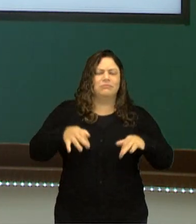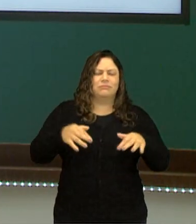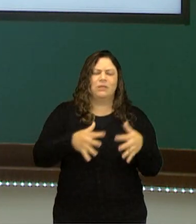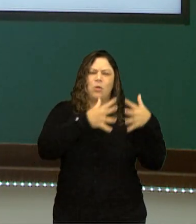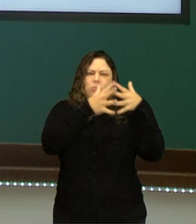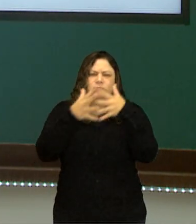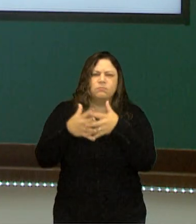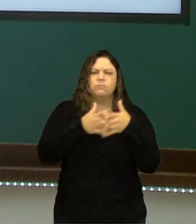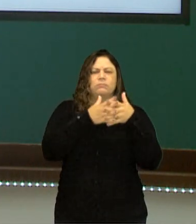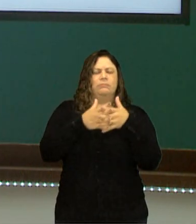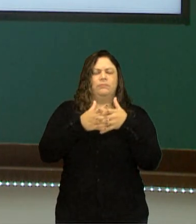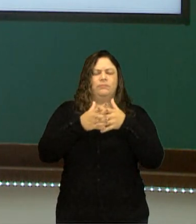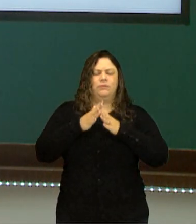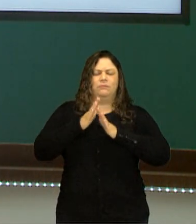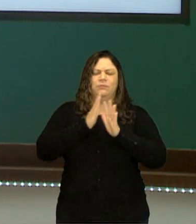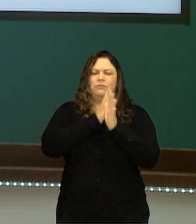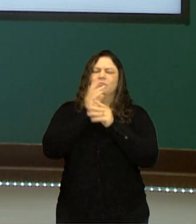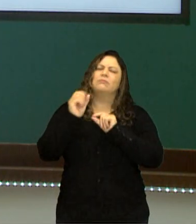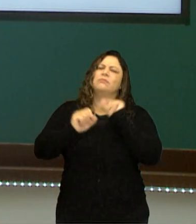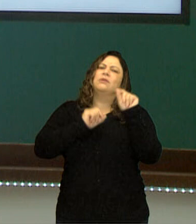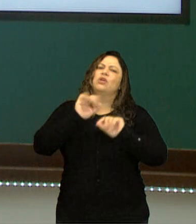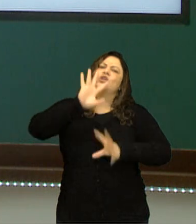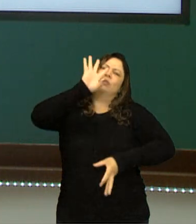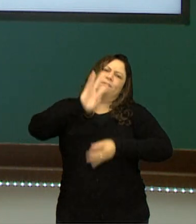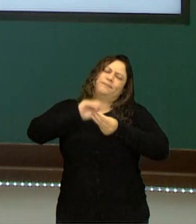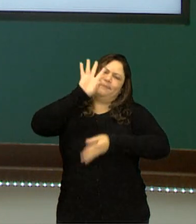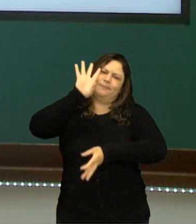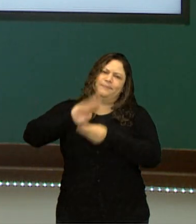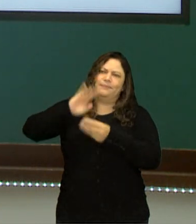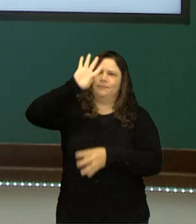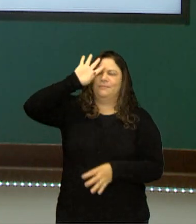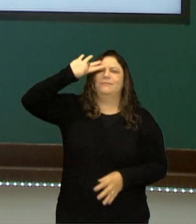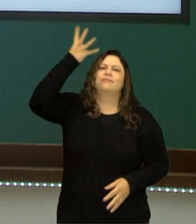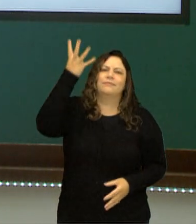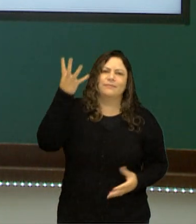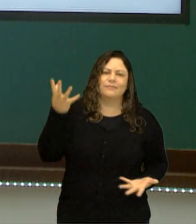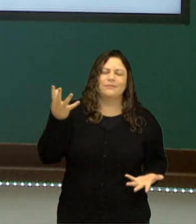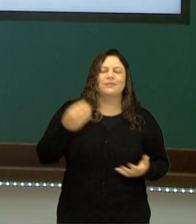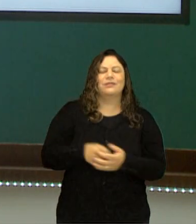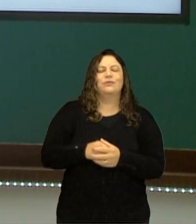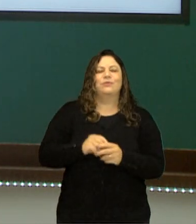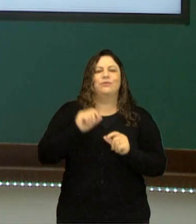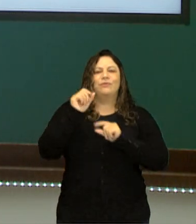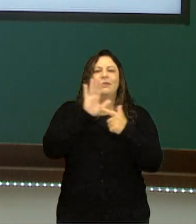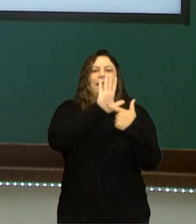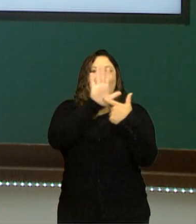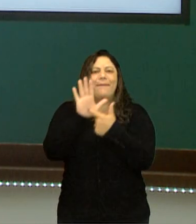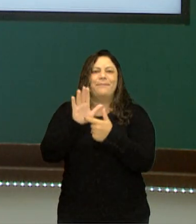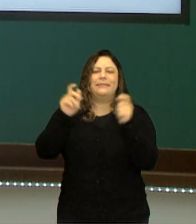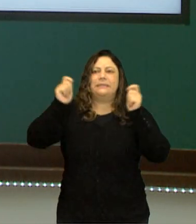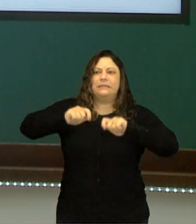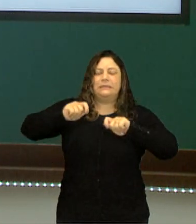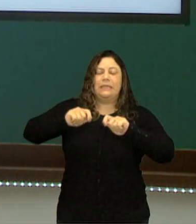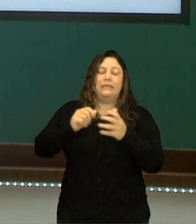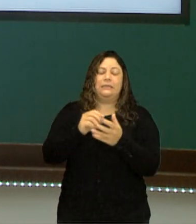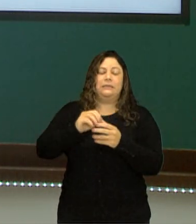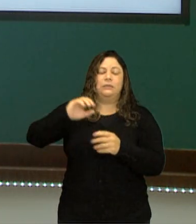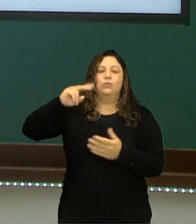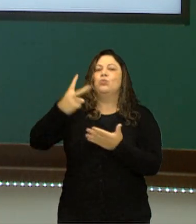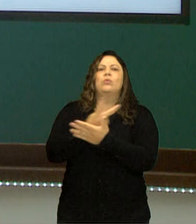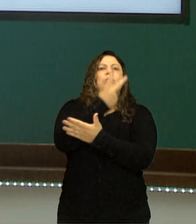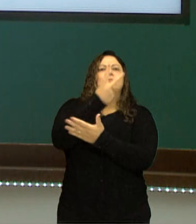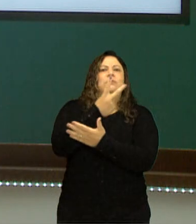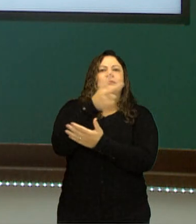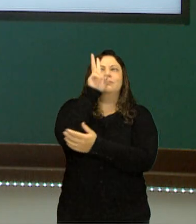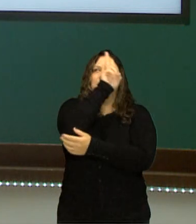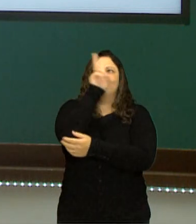acontecer, chegando próximo do fim da história. E falando sobre fim, nós temos a conclusão, isso mesmo, a